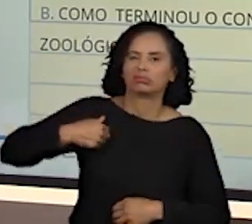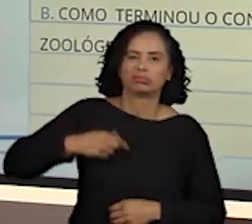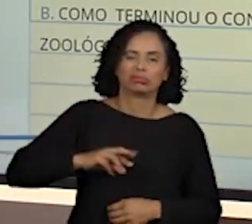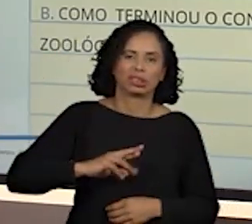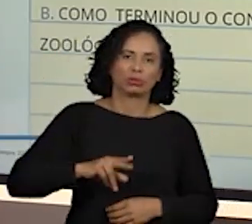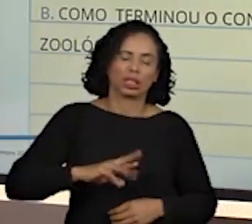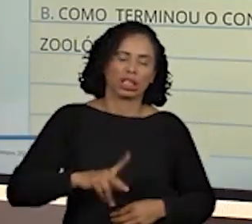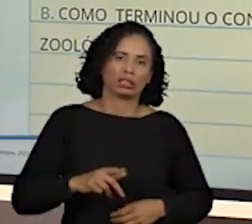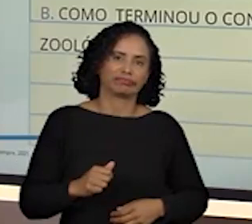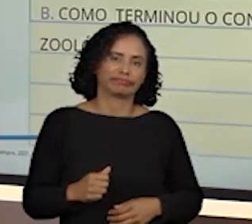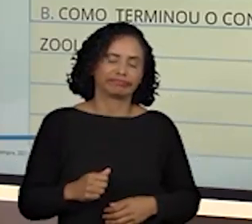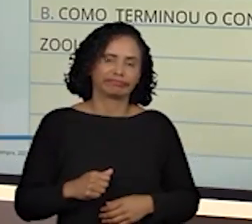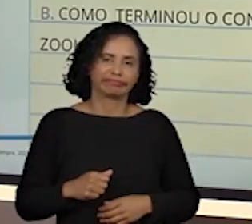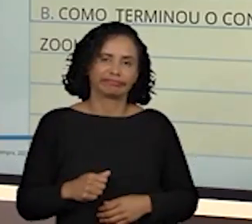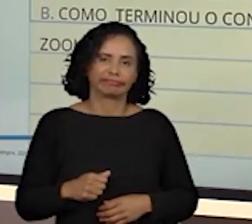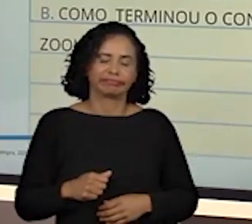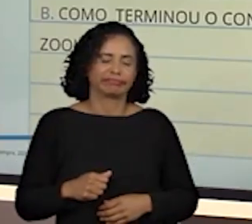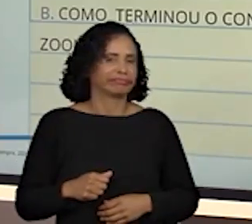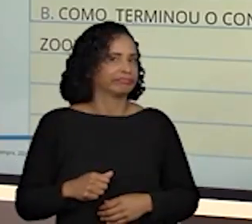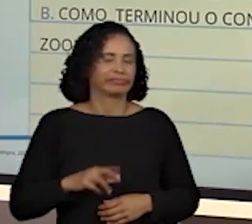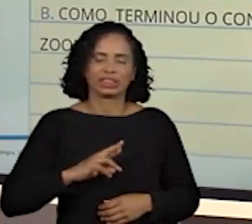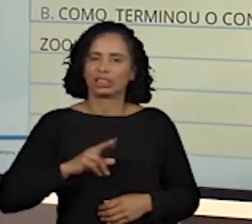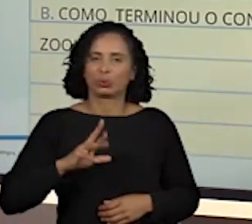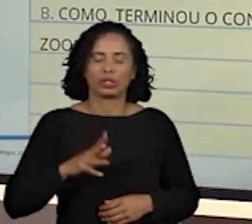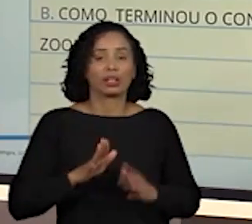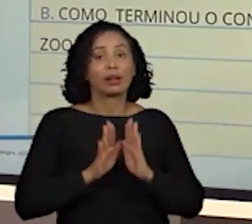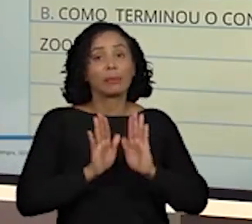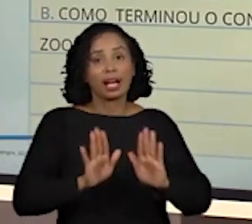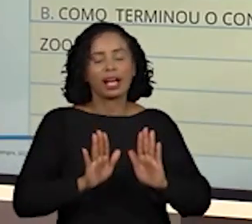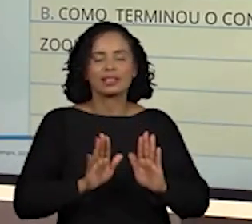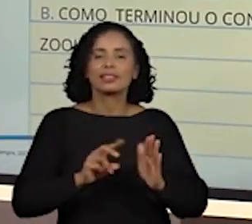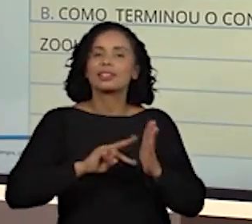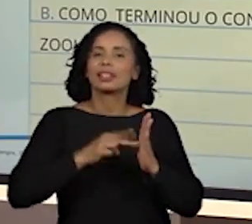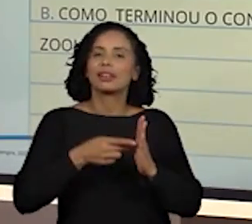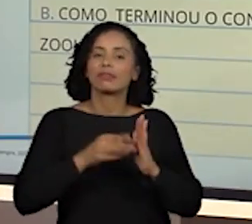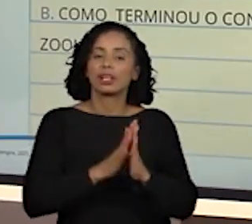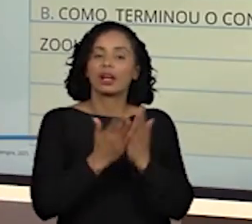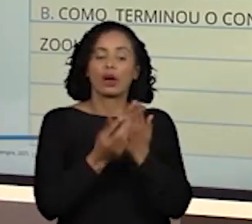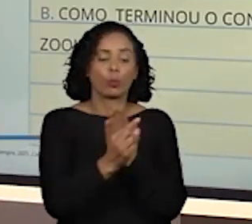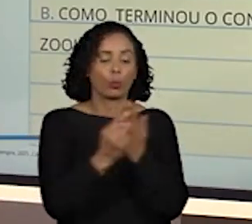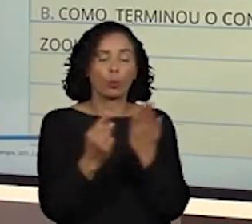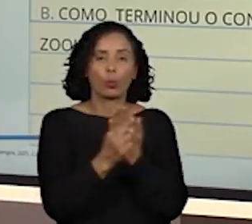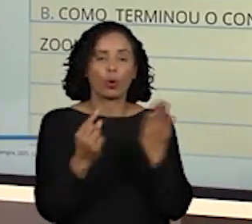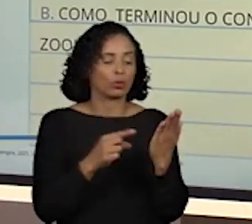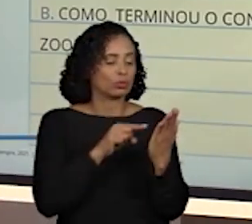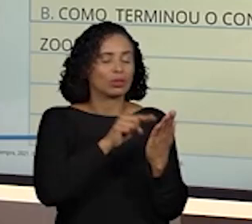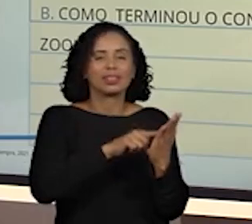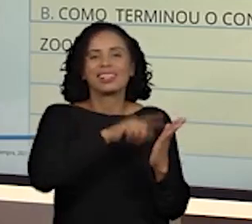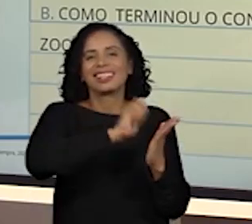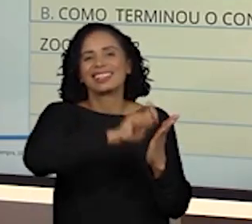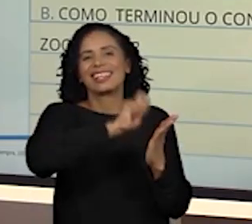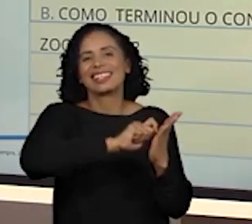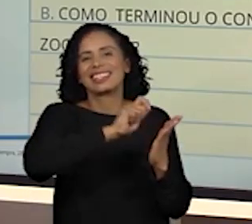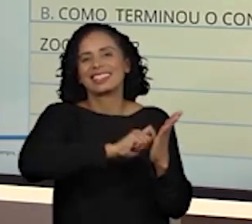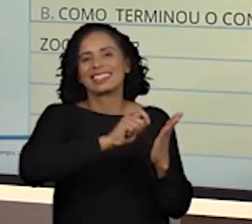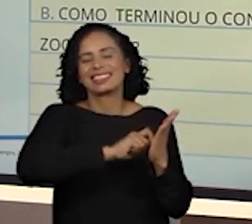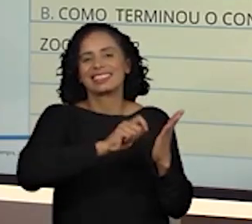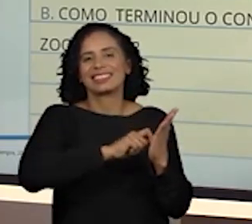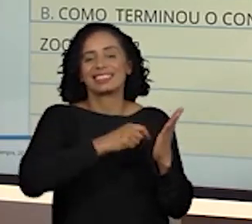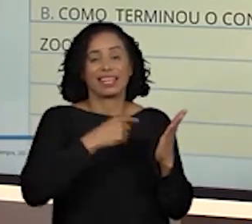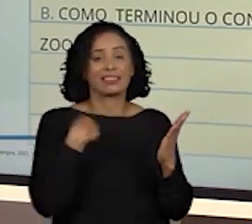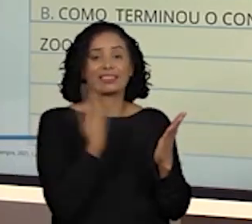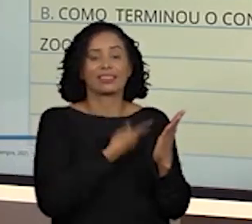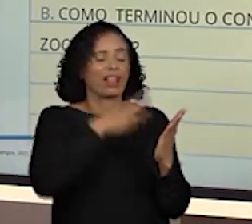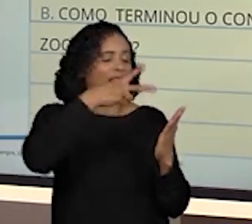não foi nada disso. Mas a gente tem o autor brincando com as expectativas do leitor, dos leitores que somos